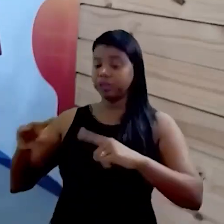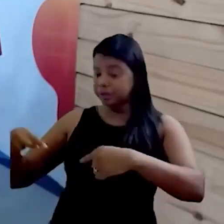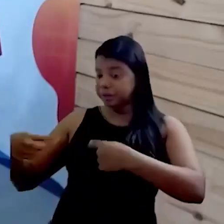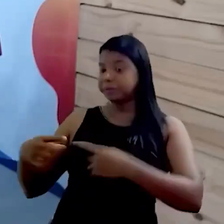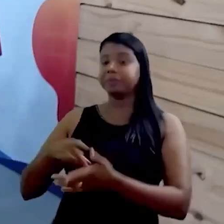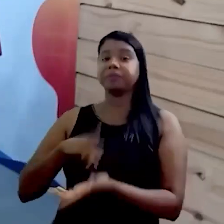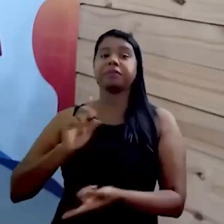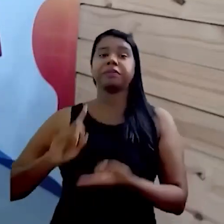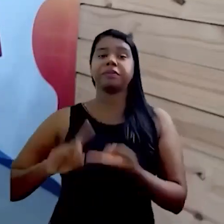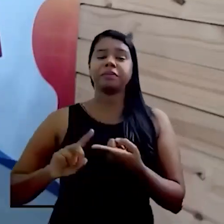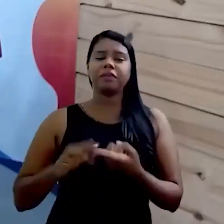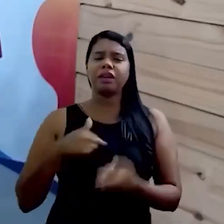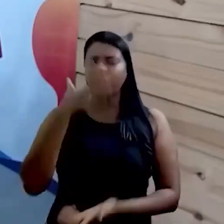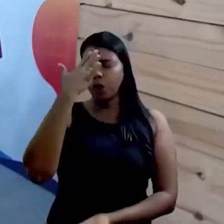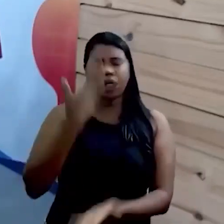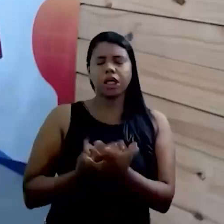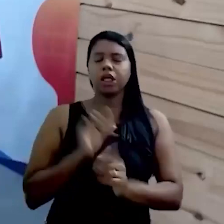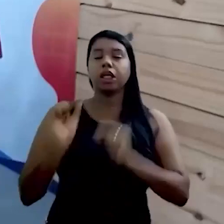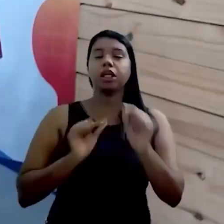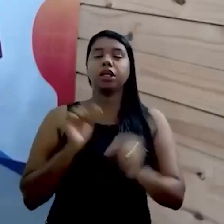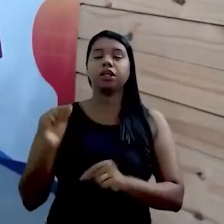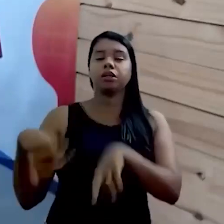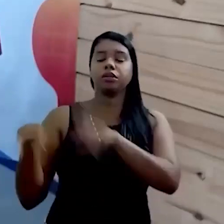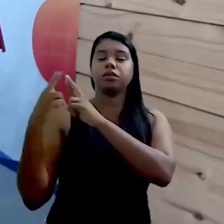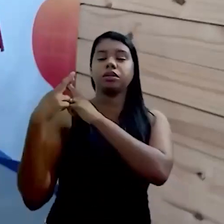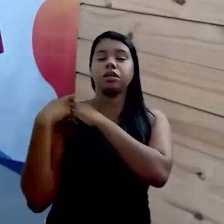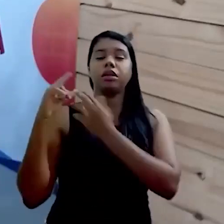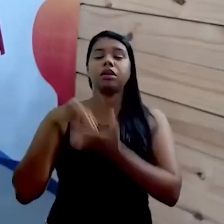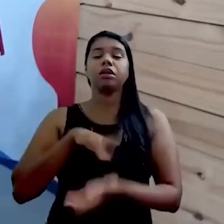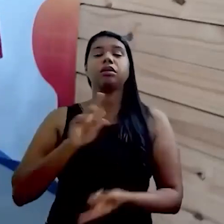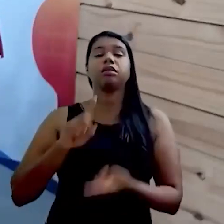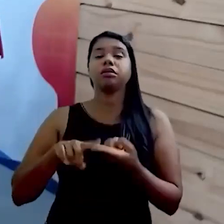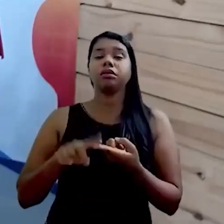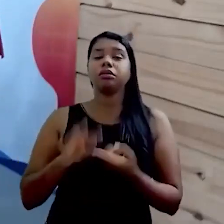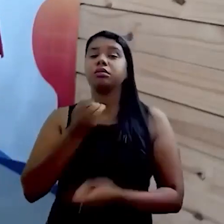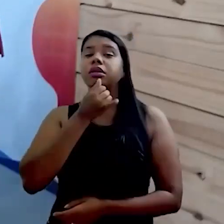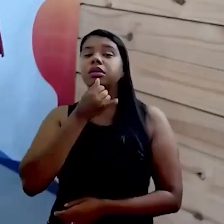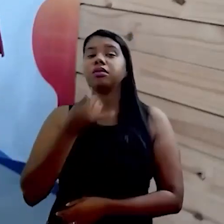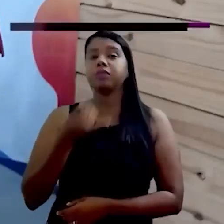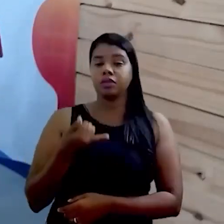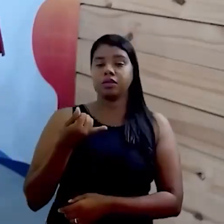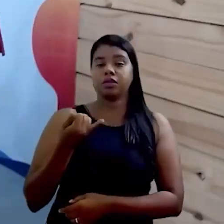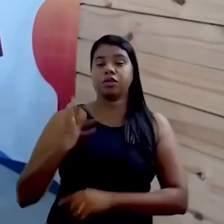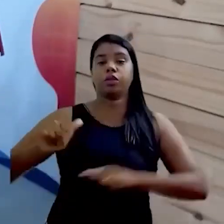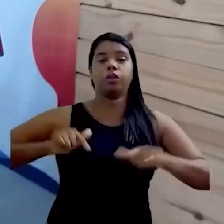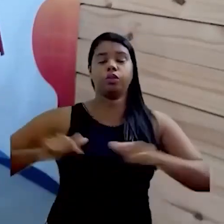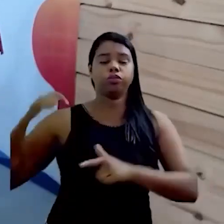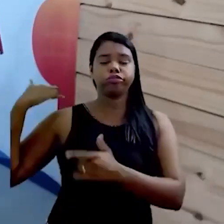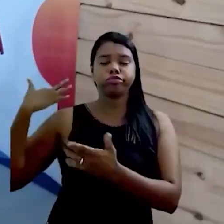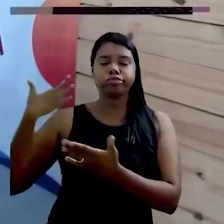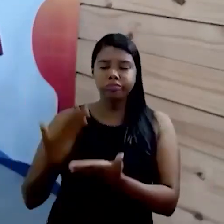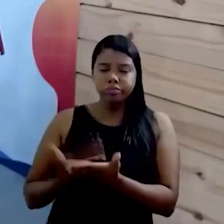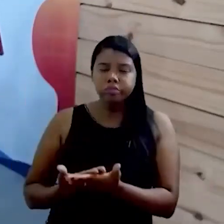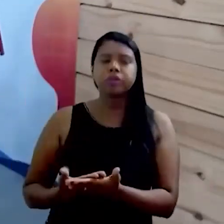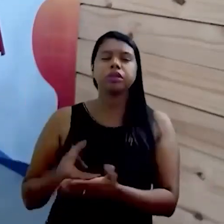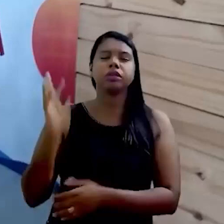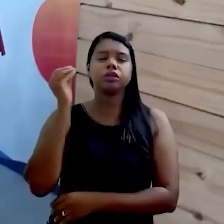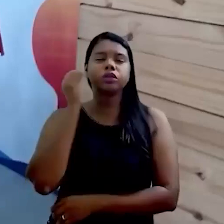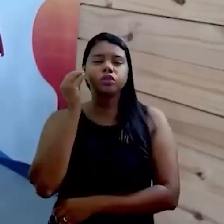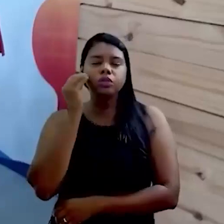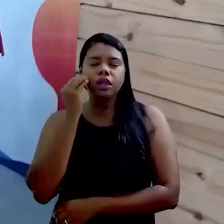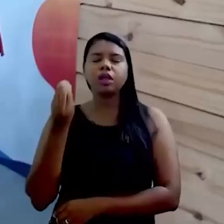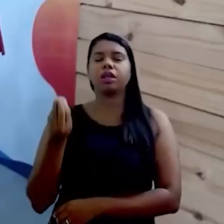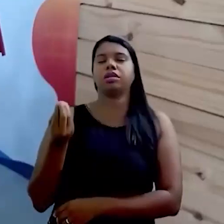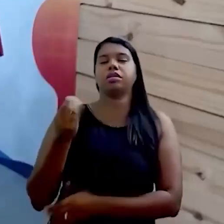Por outro lado, eu acho que também o papel muito enquanto, né, benefício na carreira, é você ter essa bagagem, né? O consultor ele tem